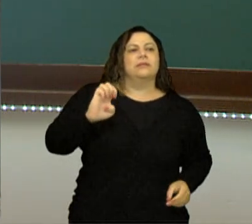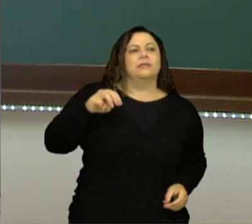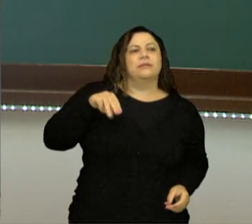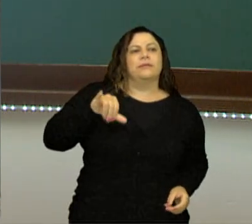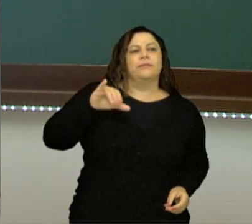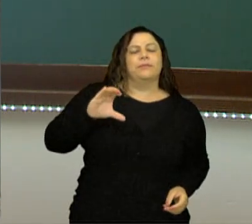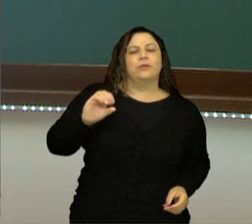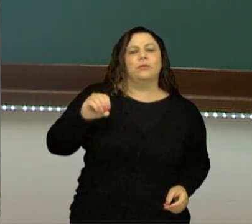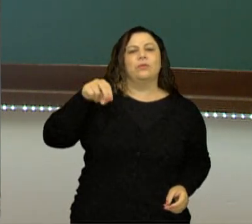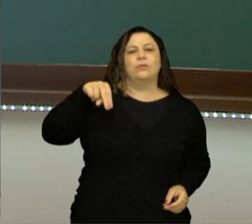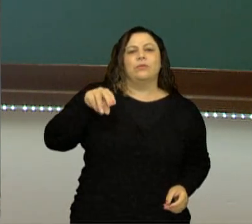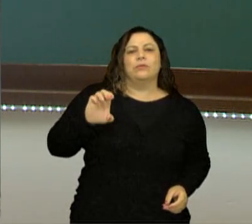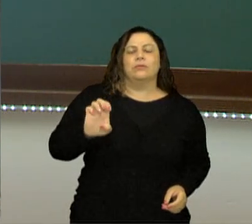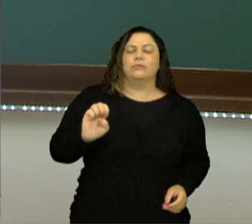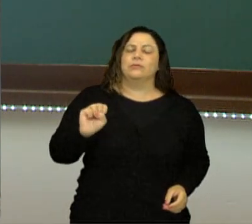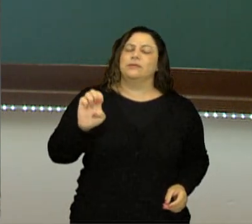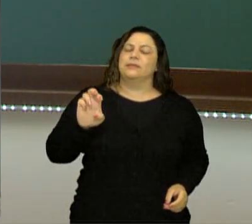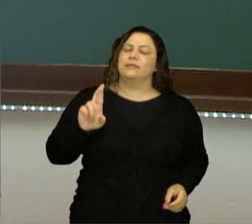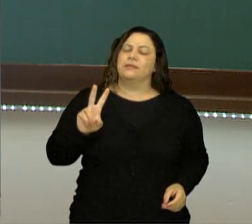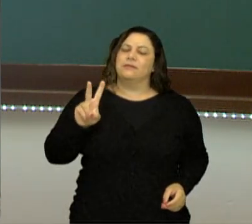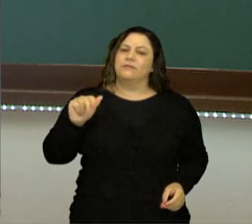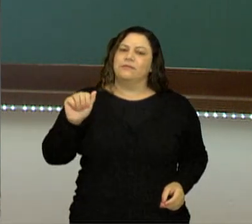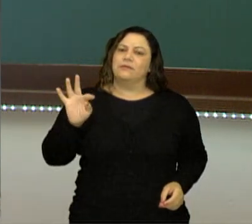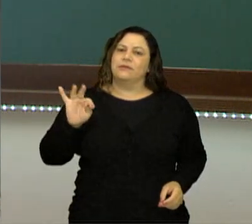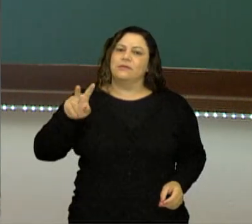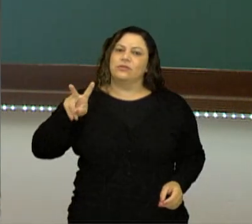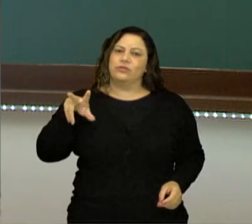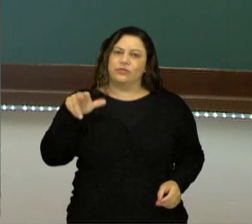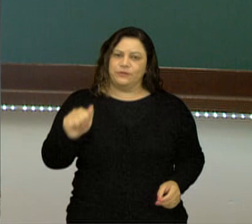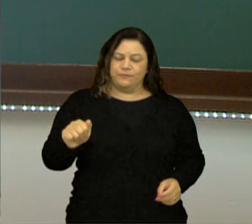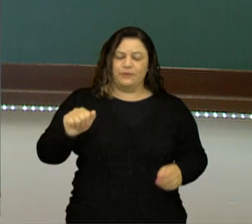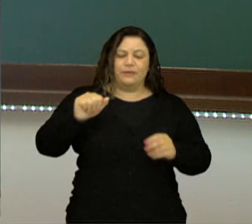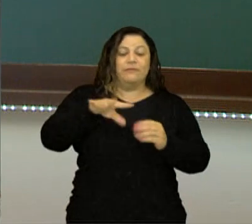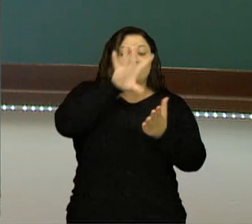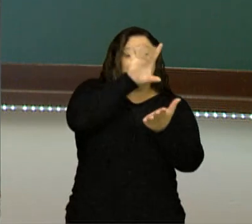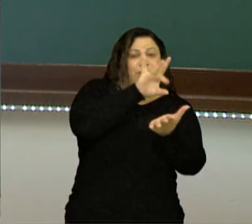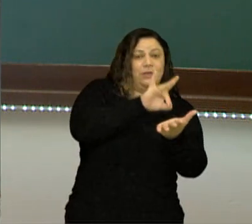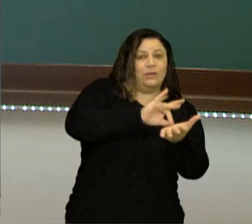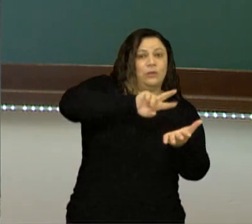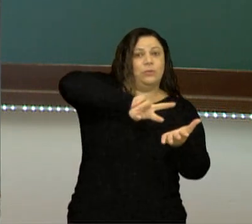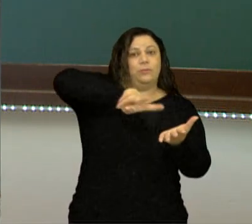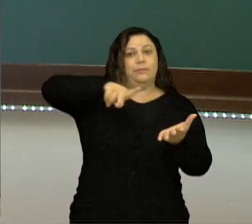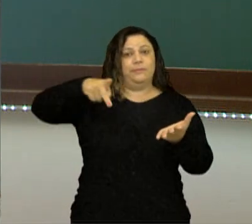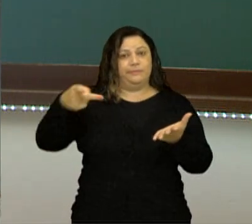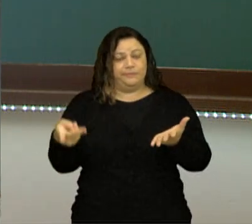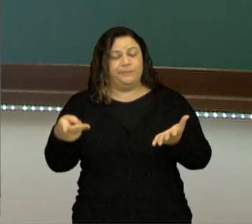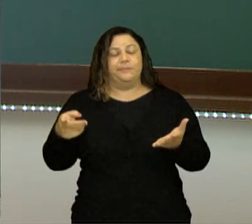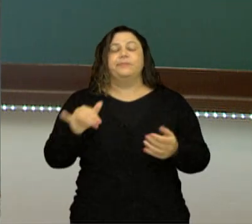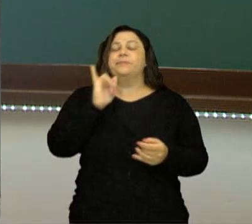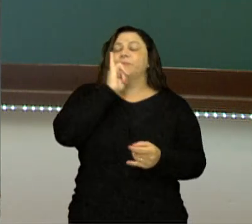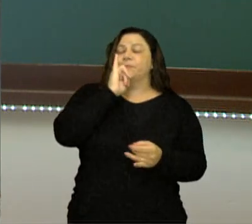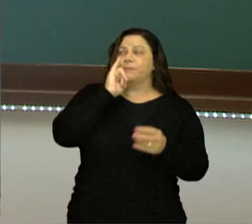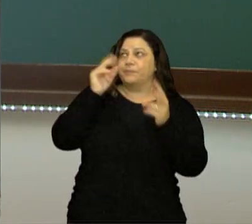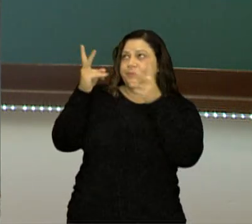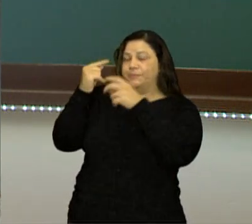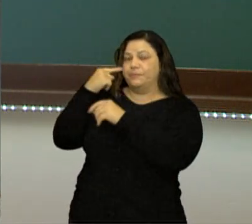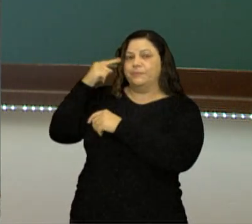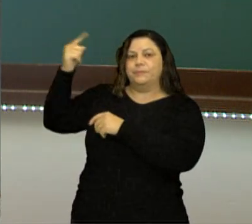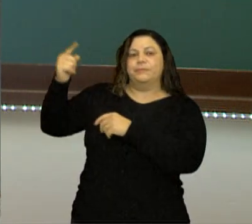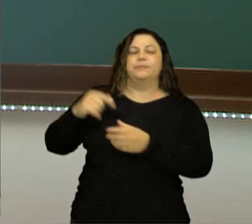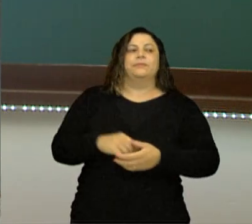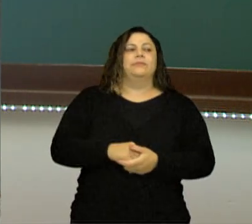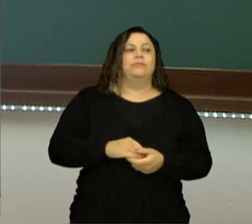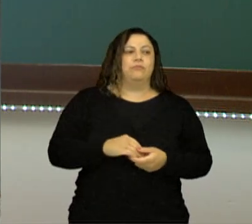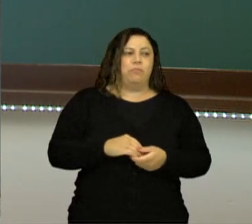nova molécula apresenta uma das fitas vindas da molécula original e a outra fita recém-sintetizada. Então vamos colocar aqui, a fita da esquerda